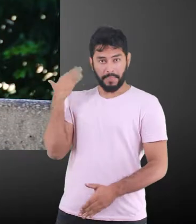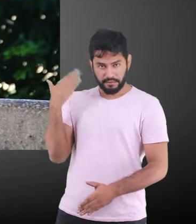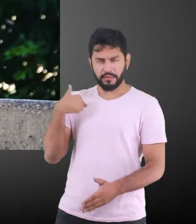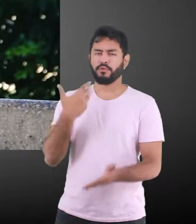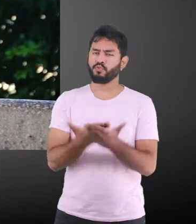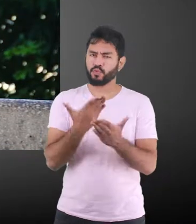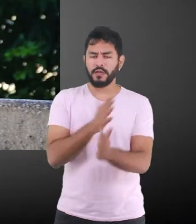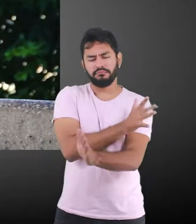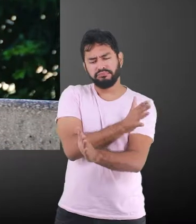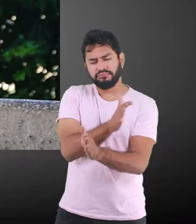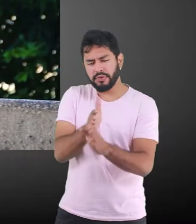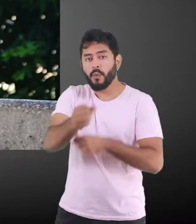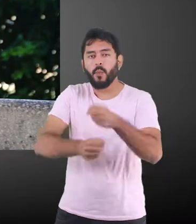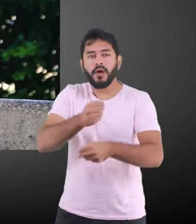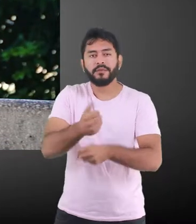Eu estudei até